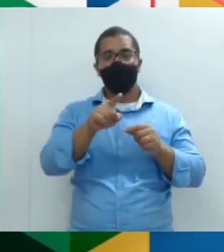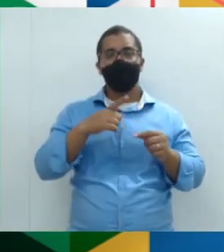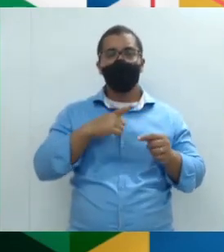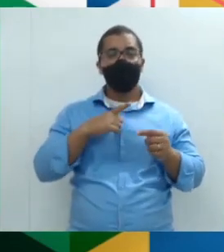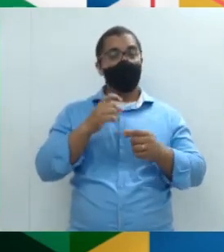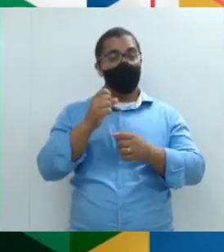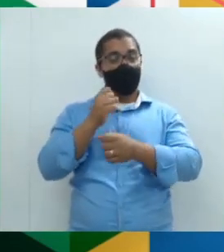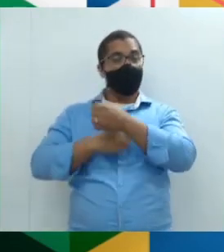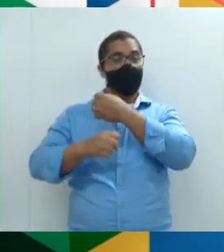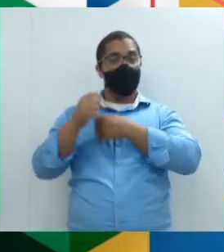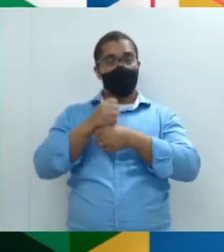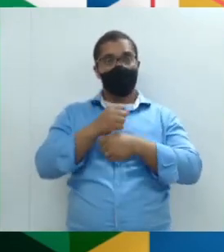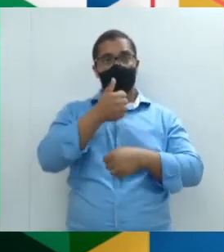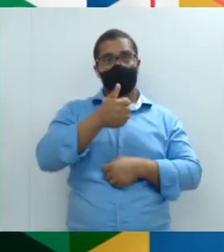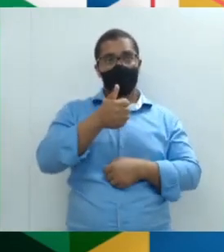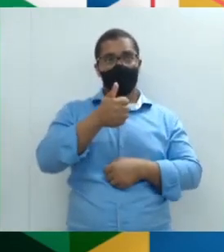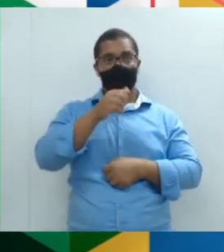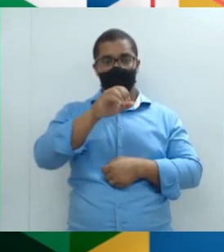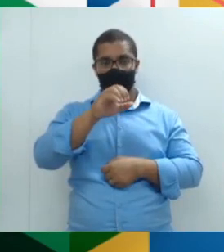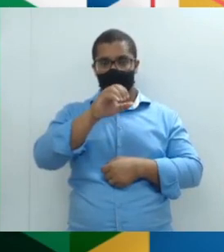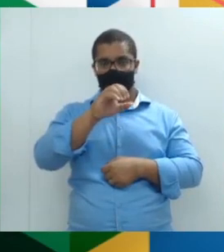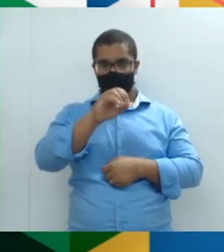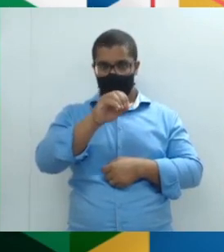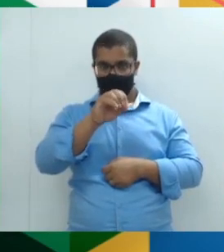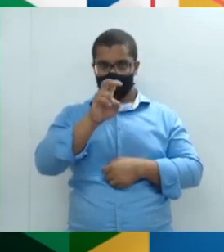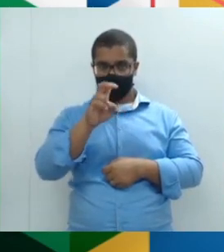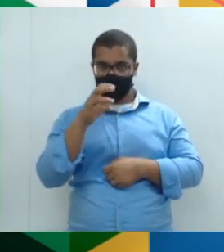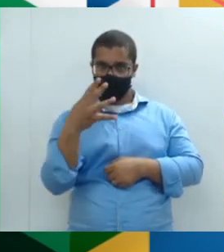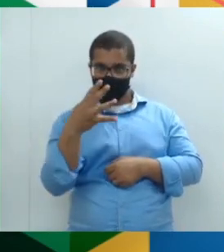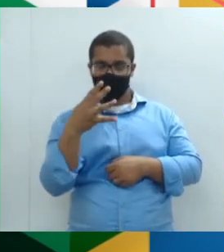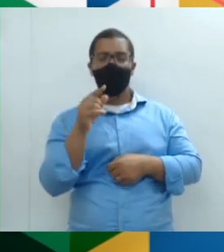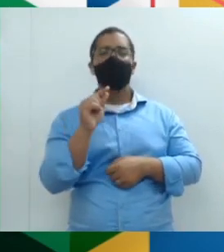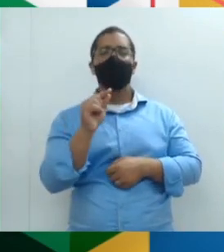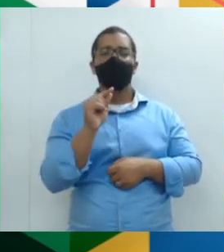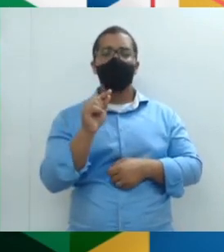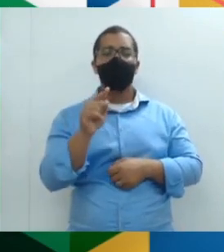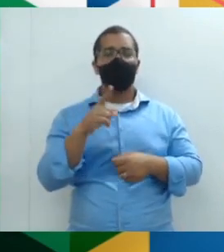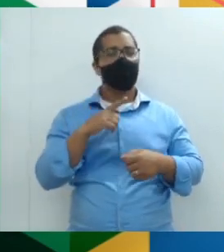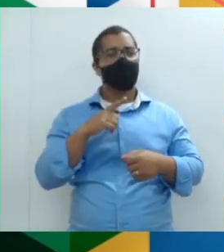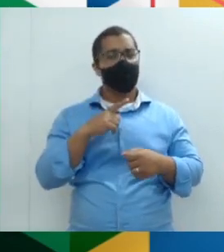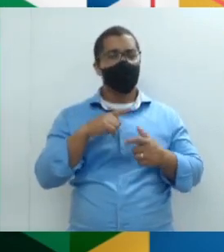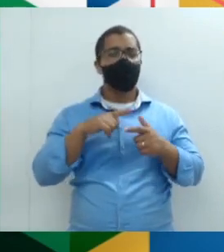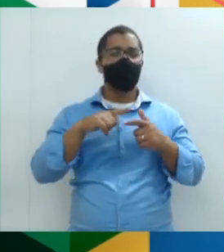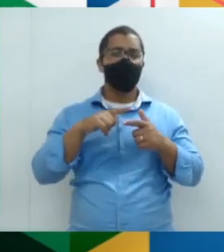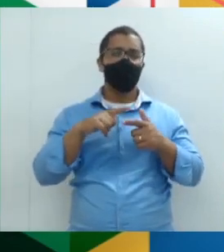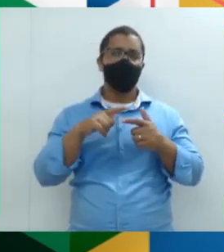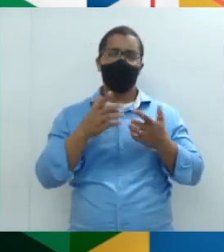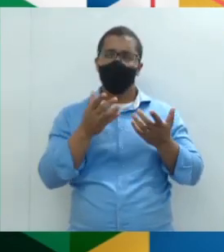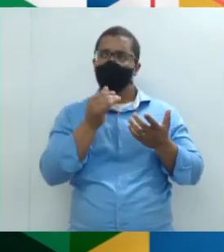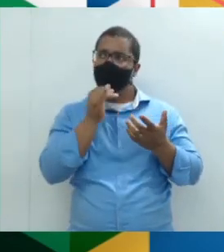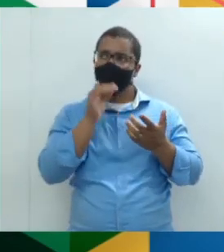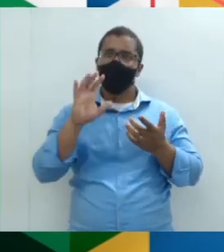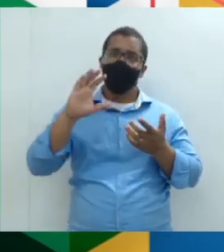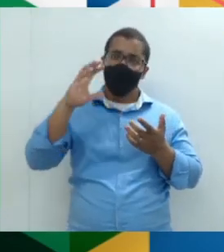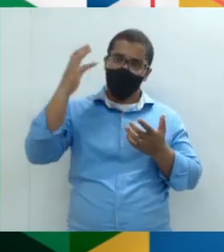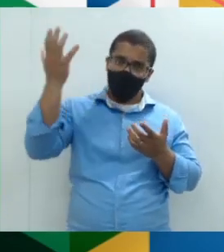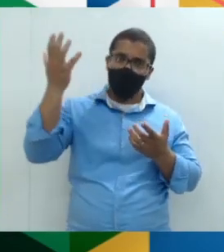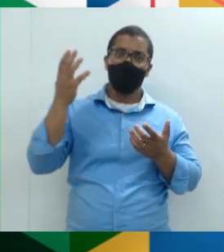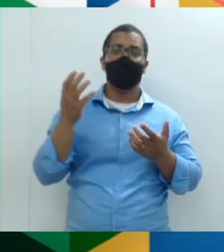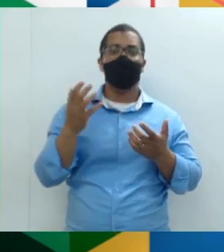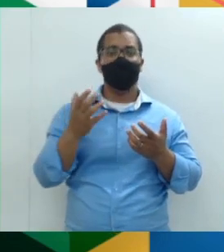ano de 1054. Beleza? Esse cisma vai ser aquele em que, teoricamente, vai acontecer